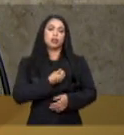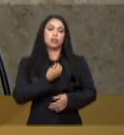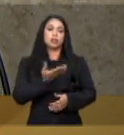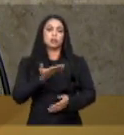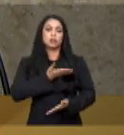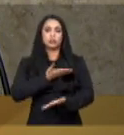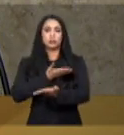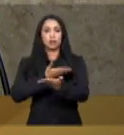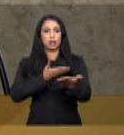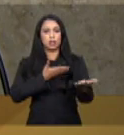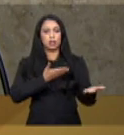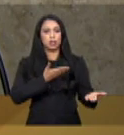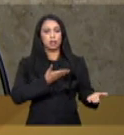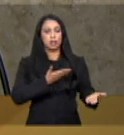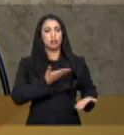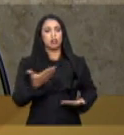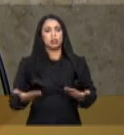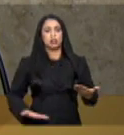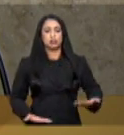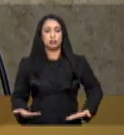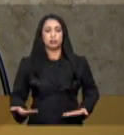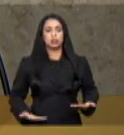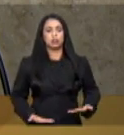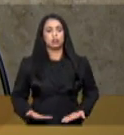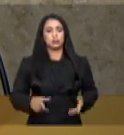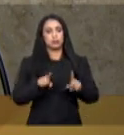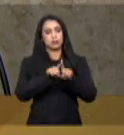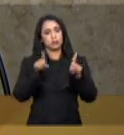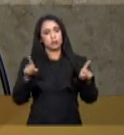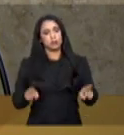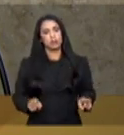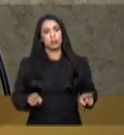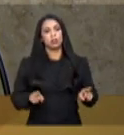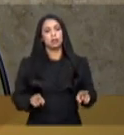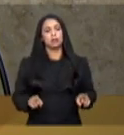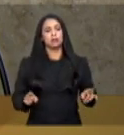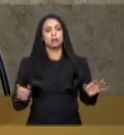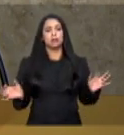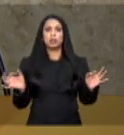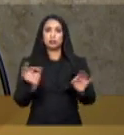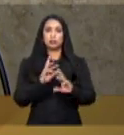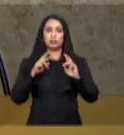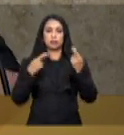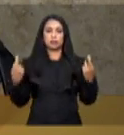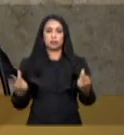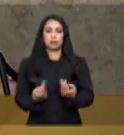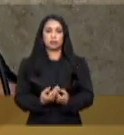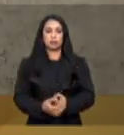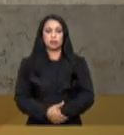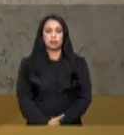colegas, dos nossos colaboradores, servidores aqui presentes, e declaro encerrada a sessão.